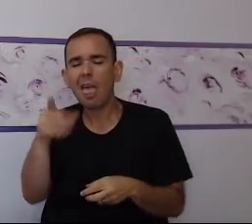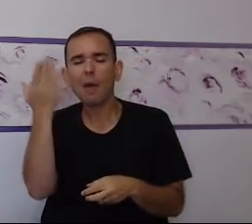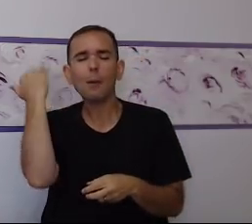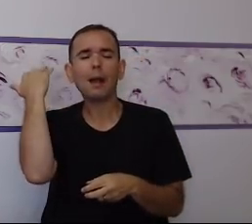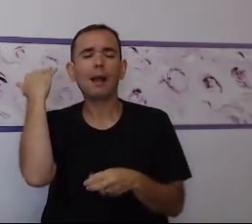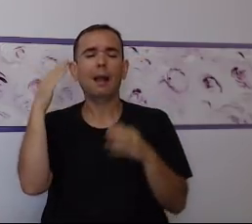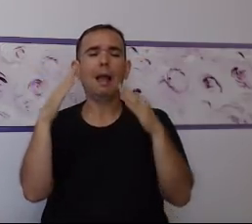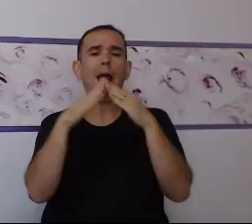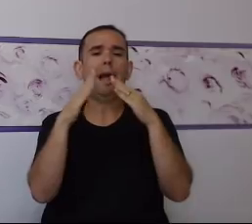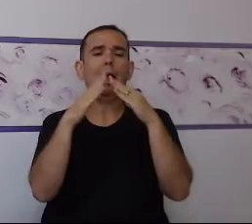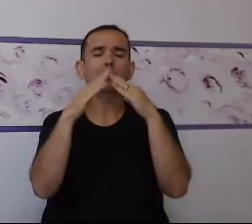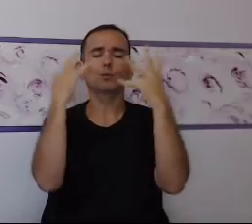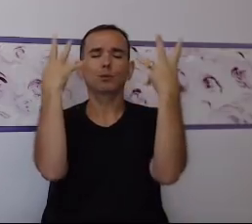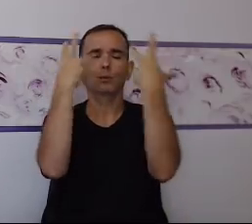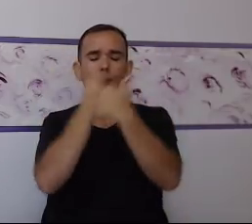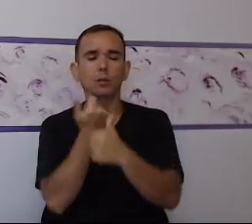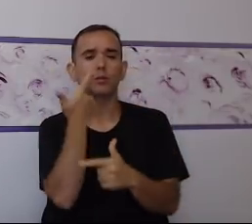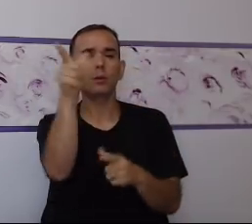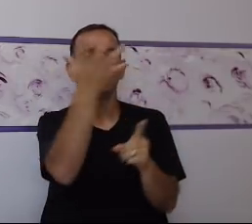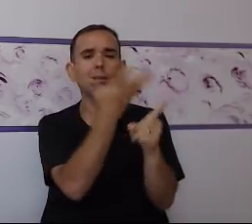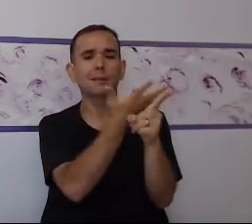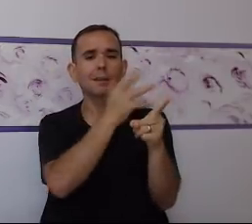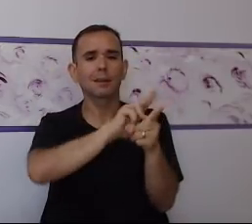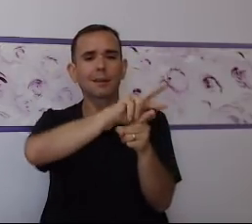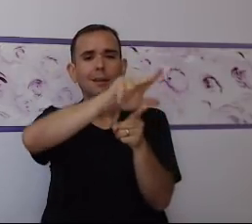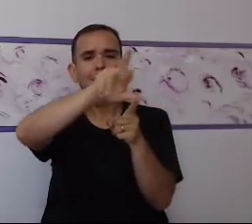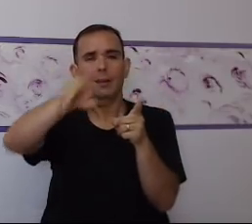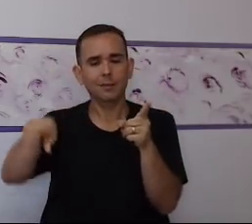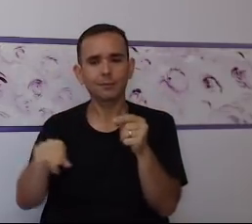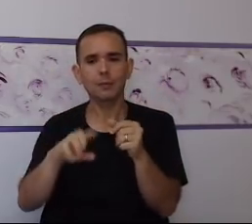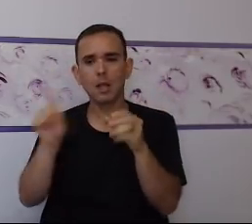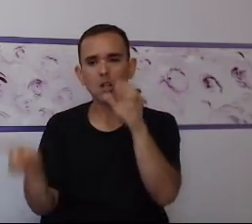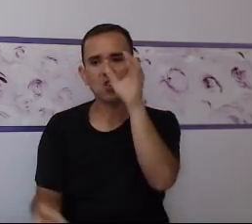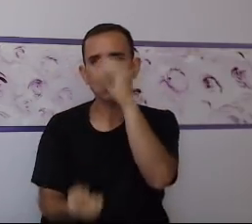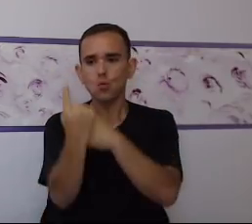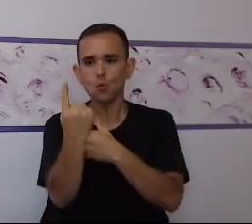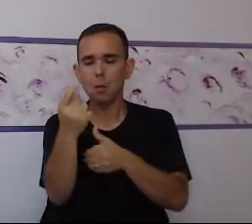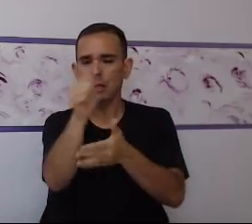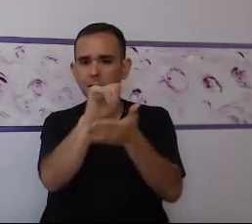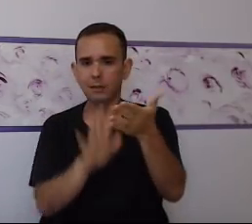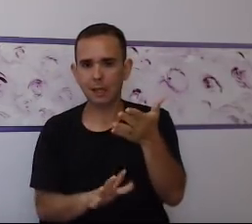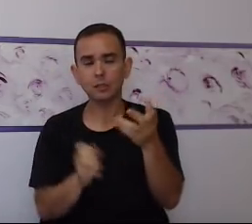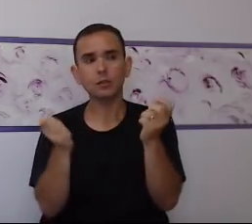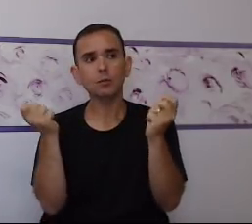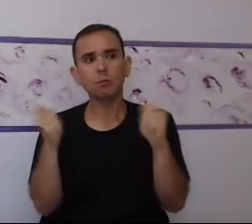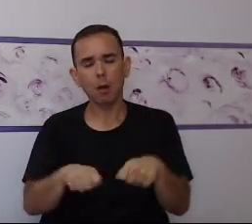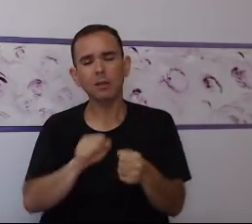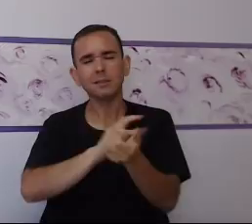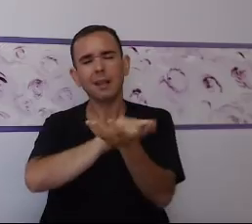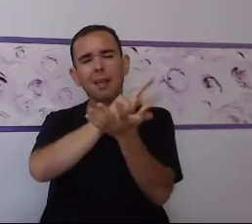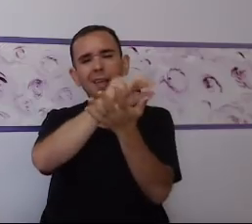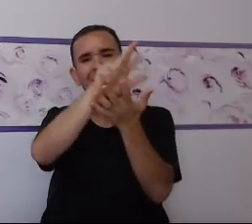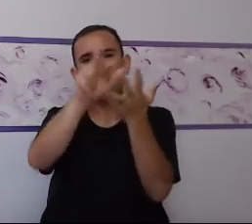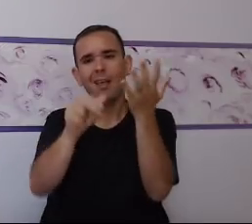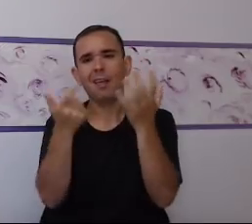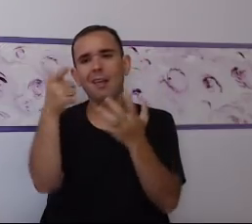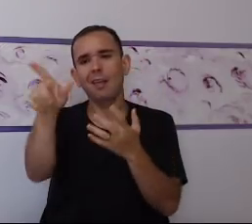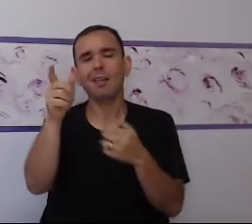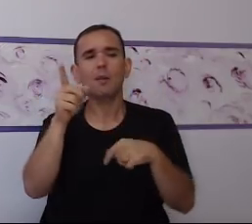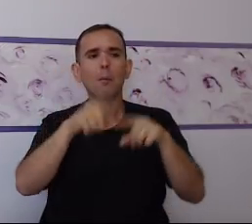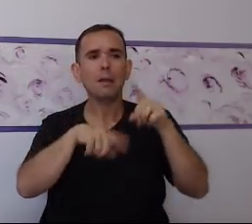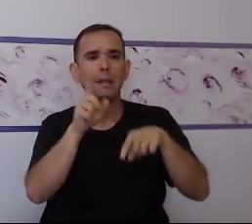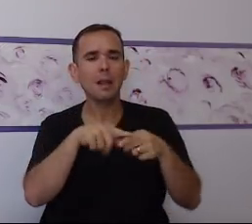em várias outras disciplinas. Então, assim, que dentro de uma única atividade, você cria N outras, né, com